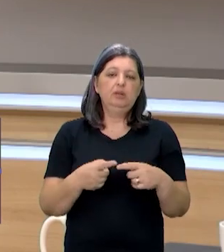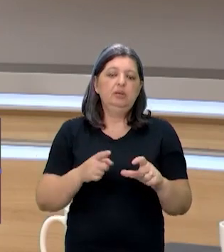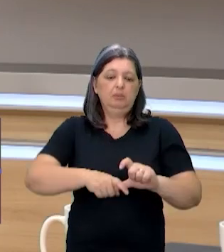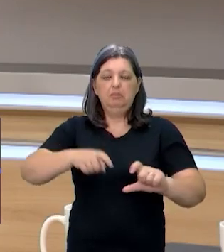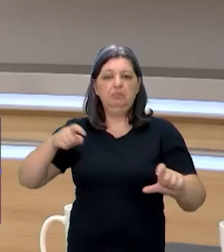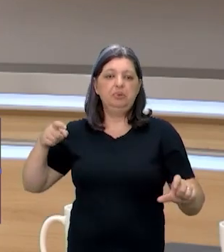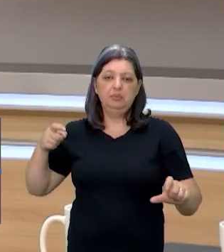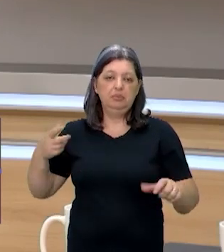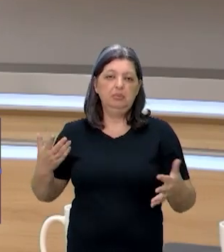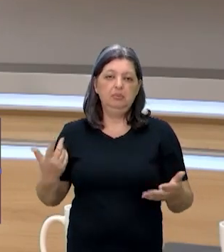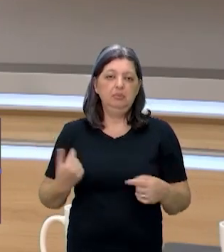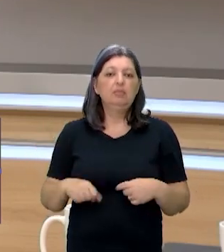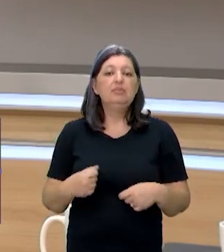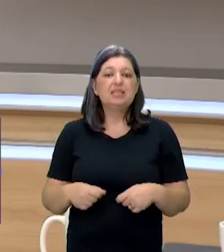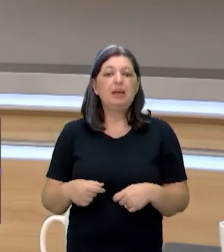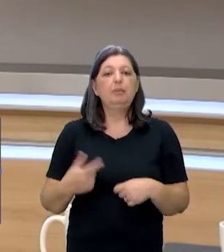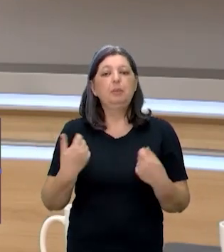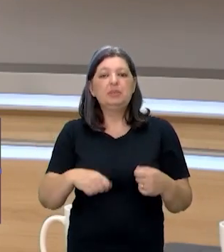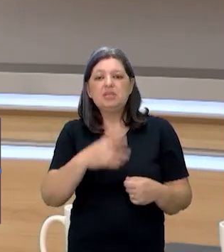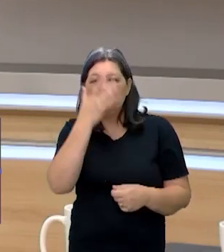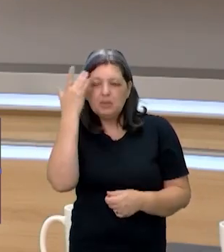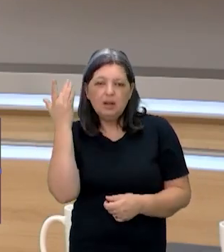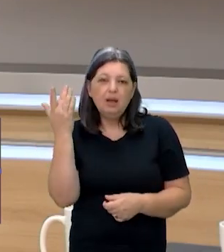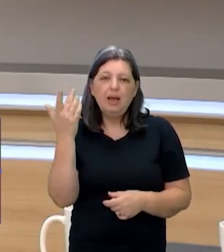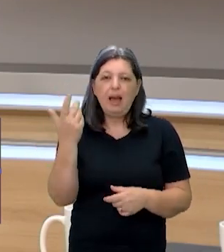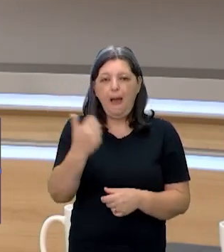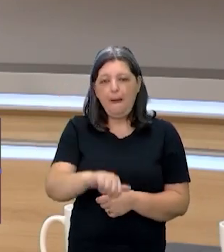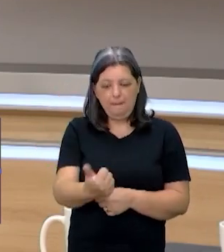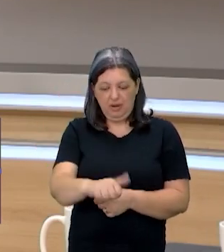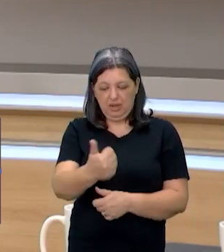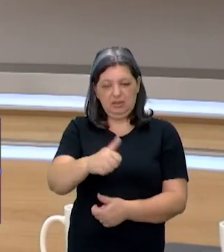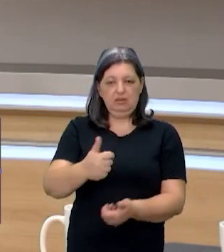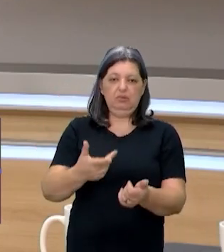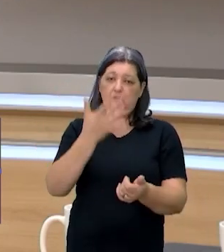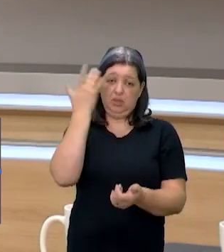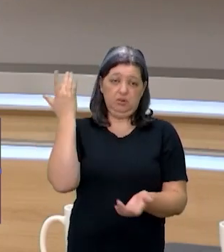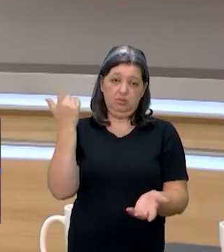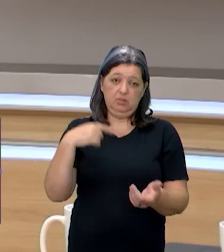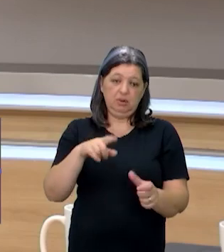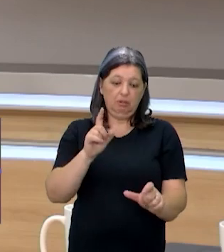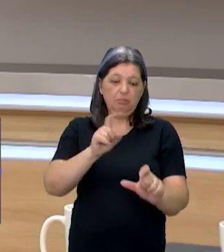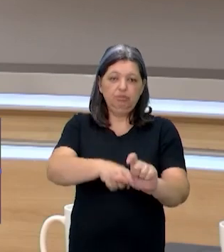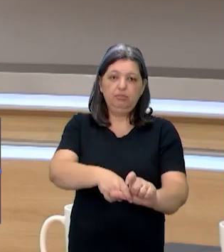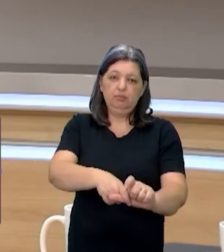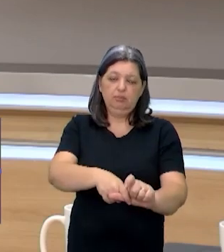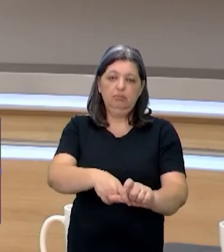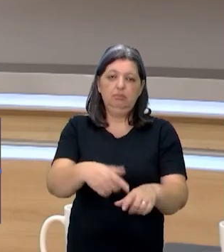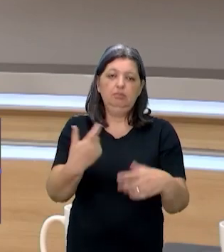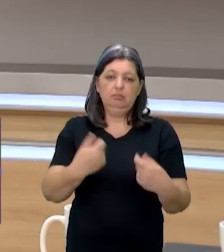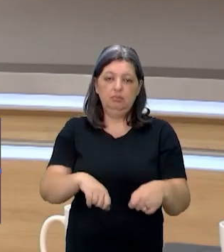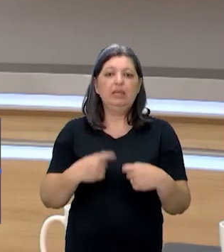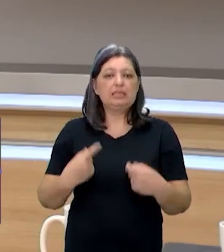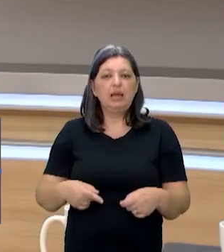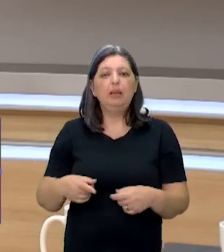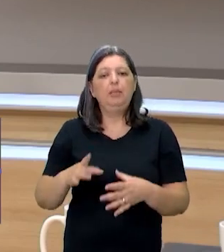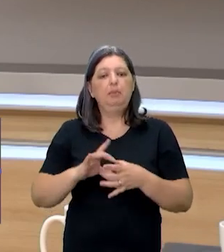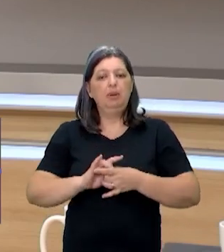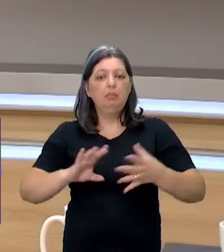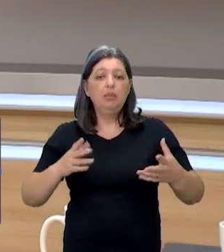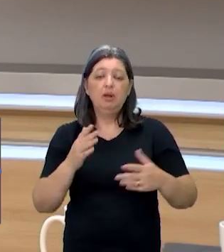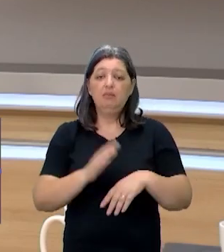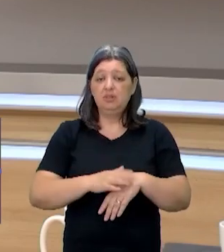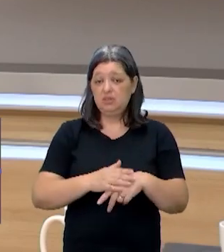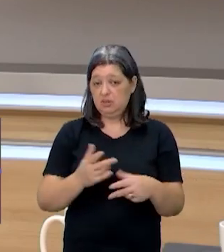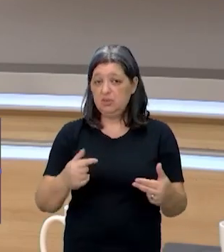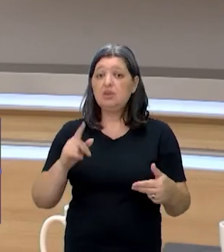em momento algum, depende sempre da validação do outro. Então, quem não é autônomo, quem sempre precisa do outro para ter permissão para fazer algo,